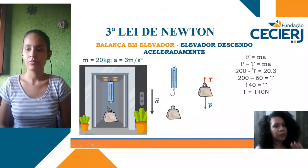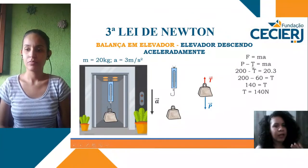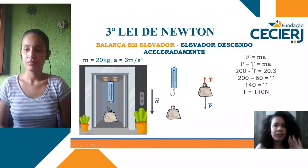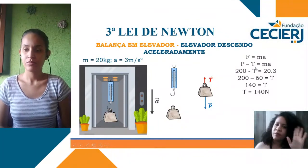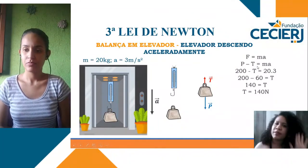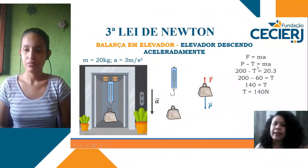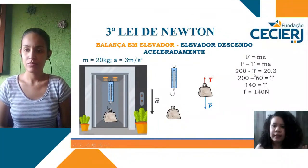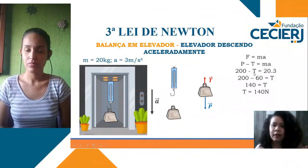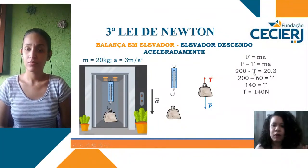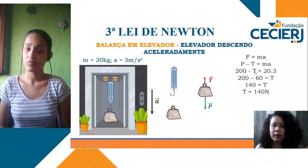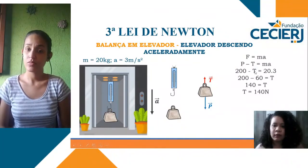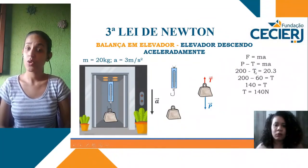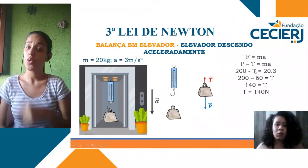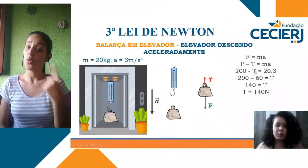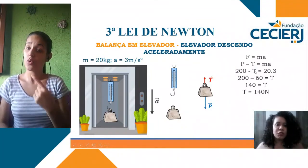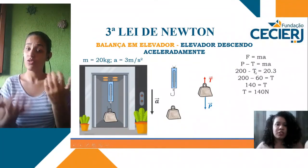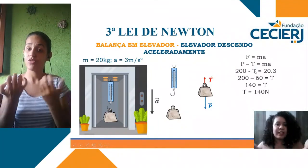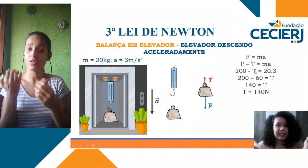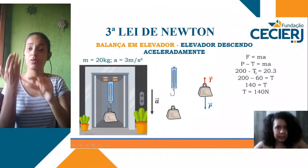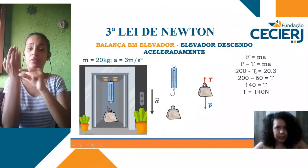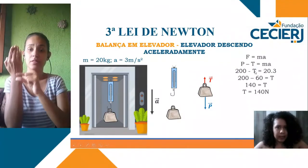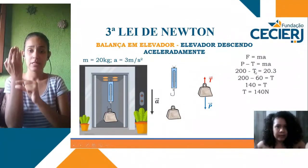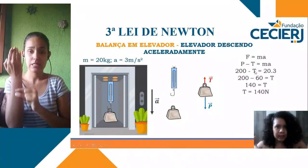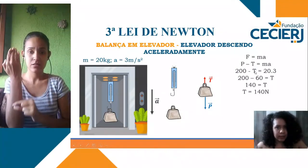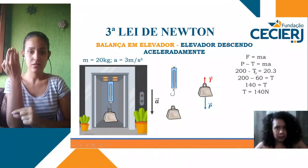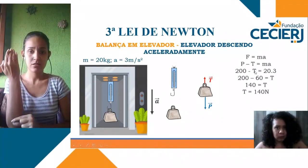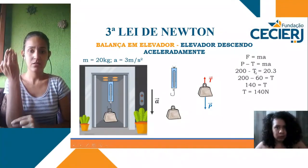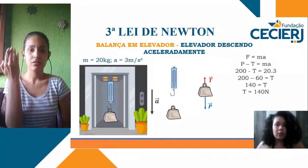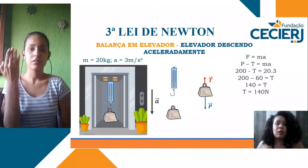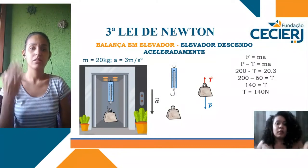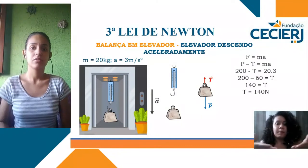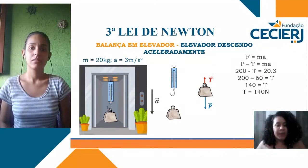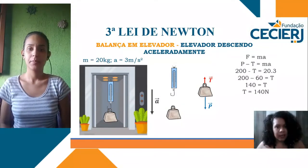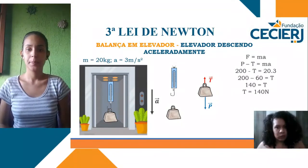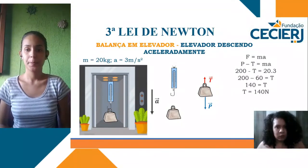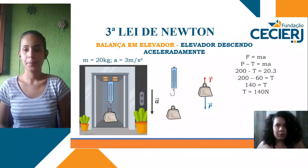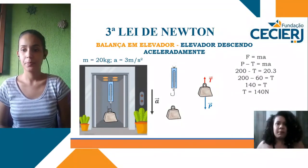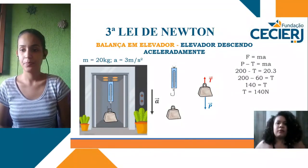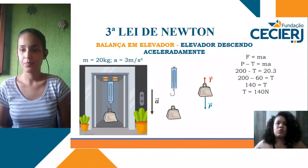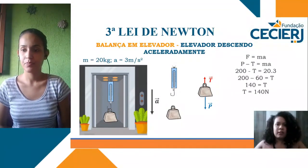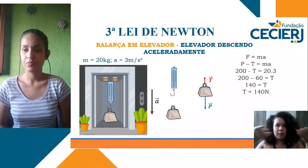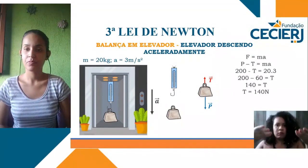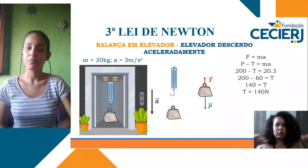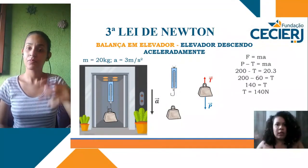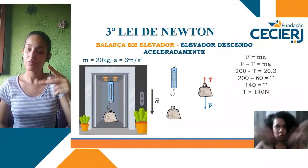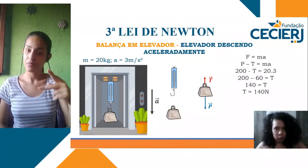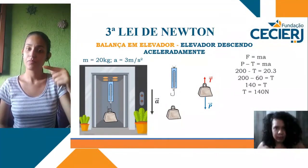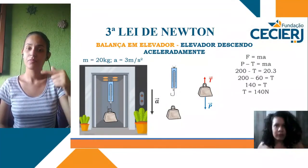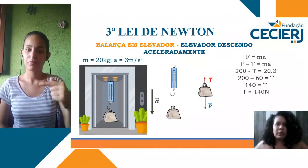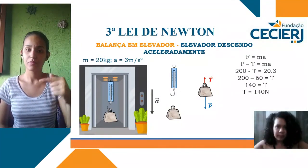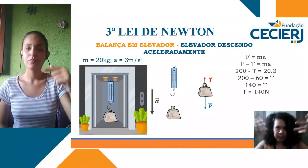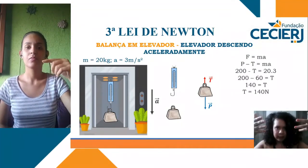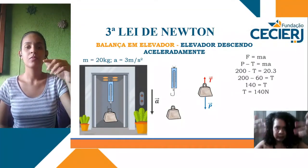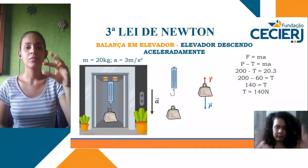é que vai mudar, a gente vai ficar ligado aqui agora. Como a gente quer descer acelerando, peso menos tração. Quem